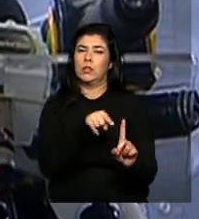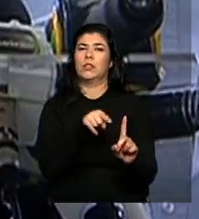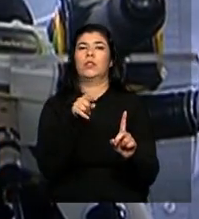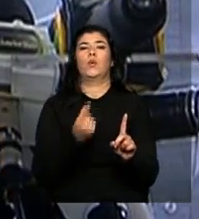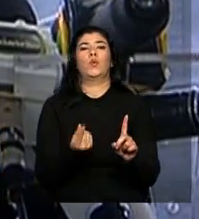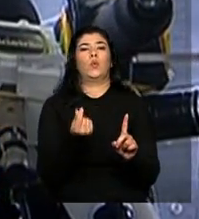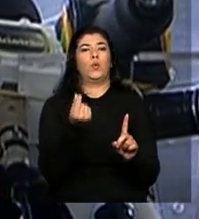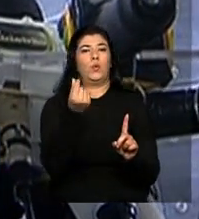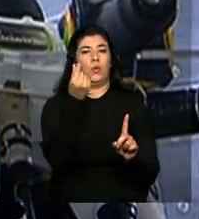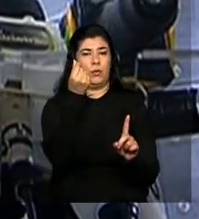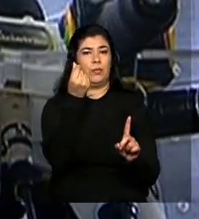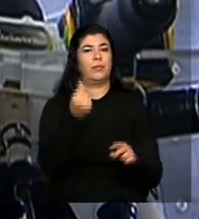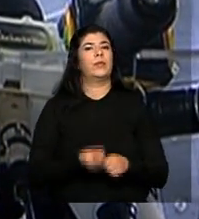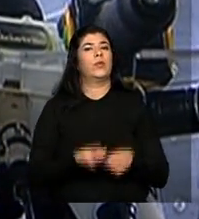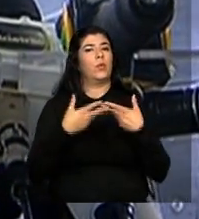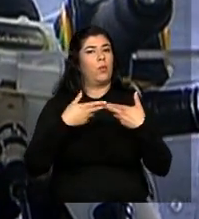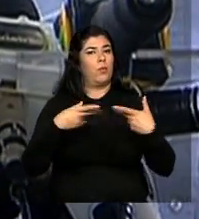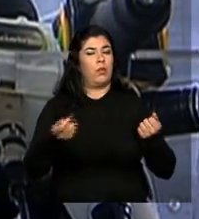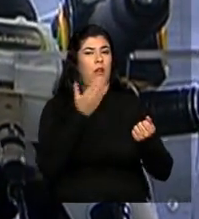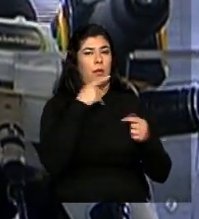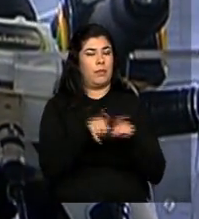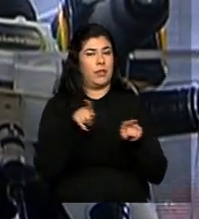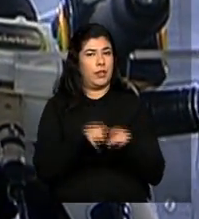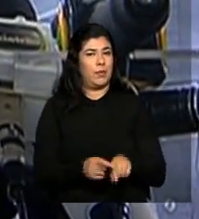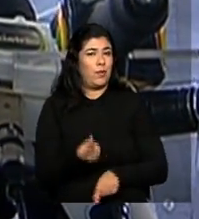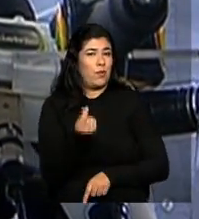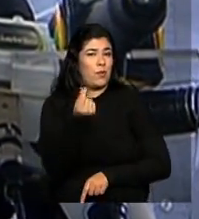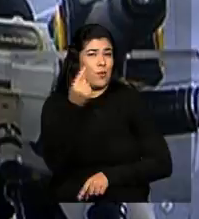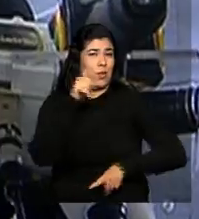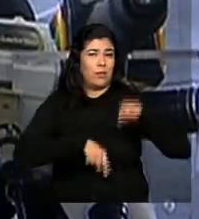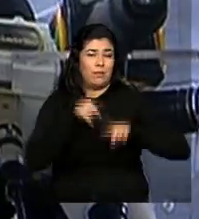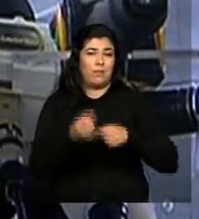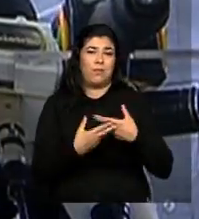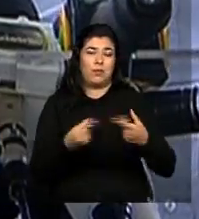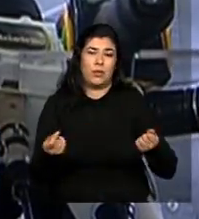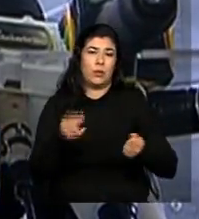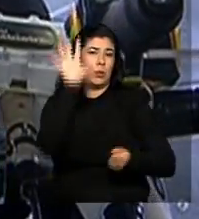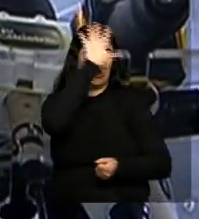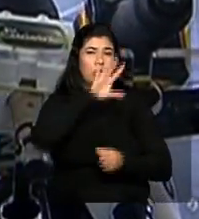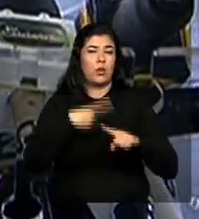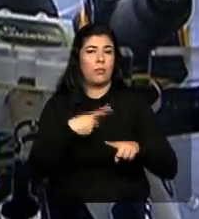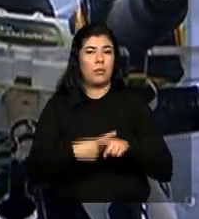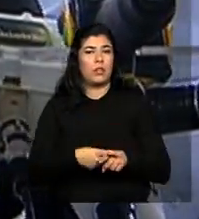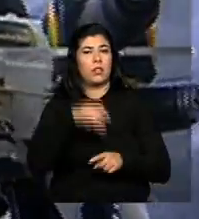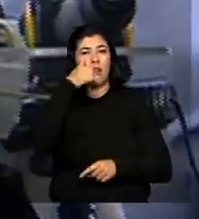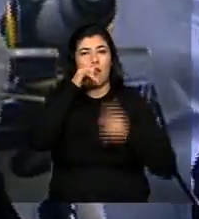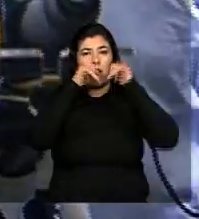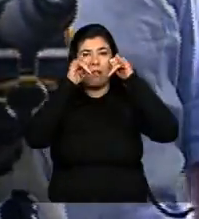custo dos produtos alimentícios, como os custos dos produtos em geral por conta da energia